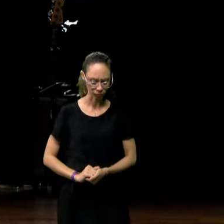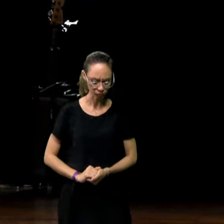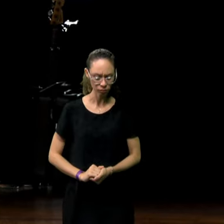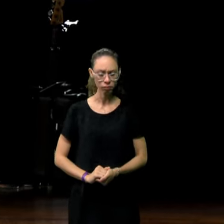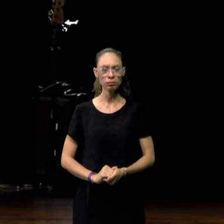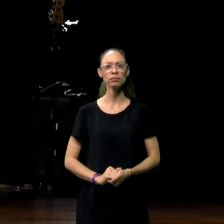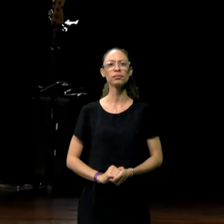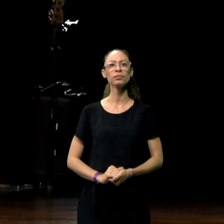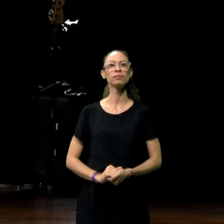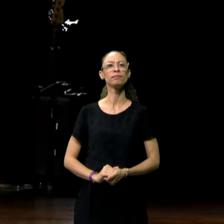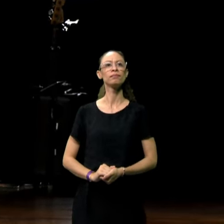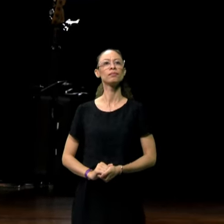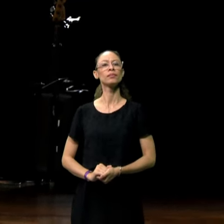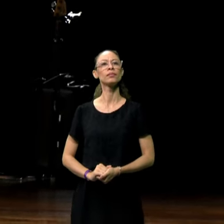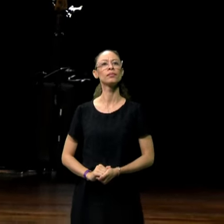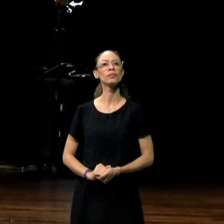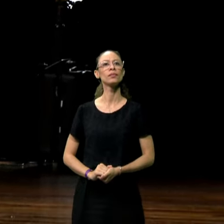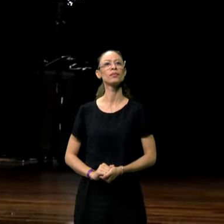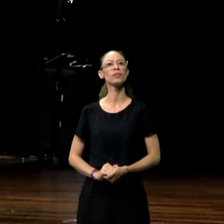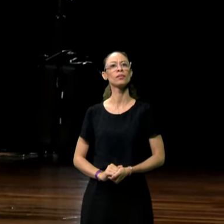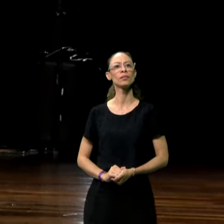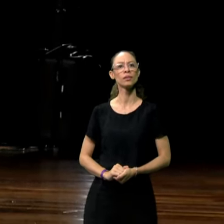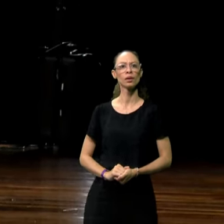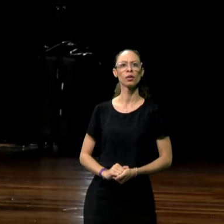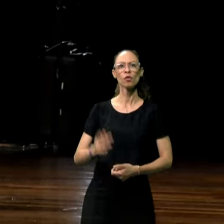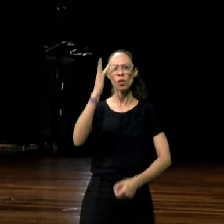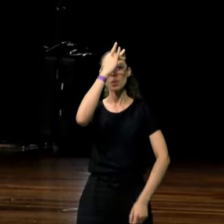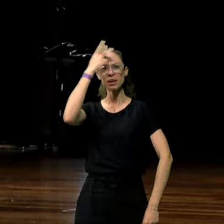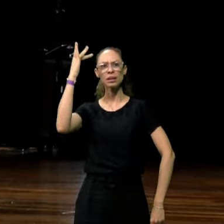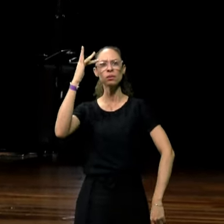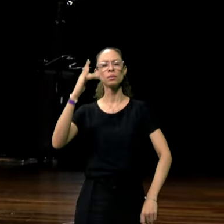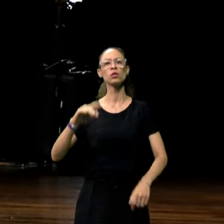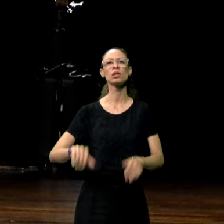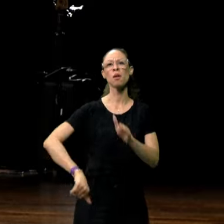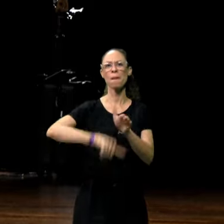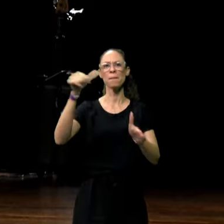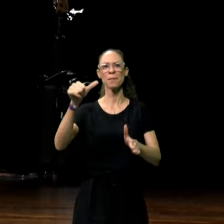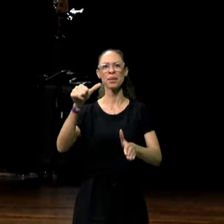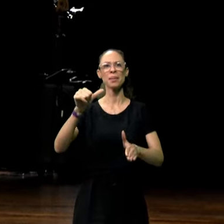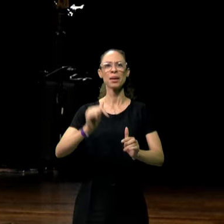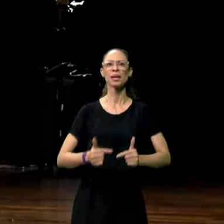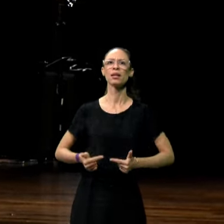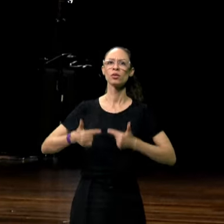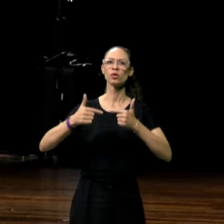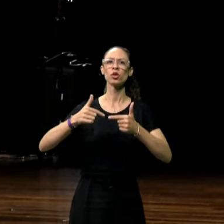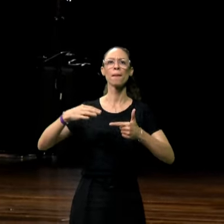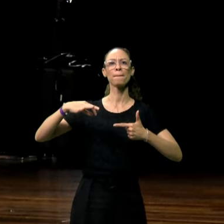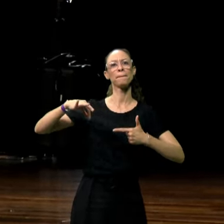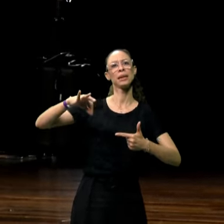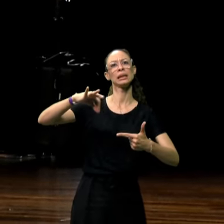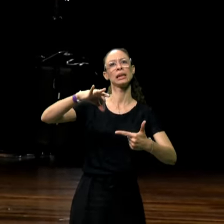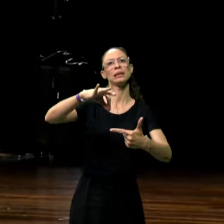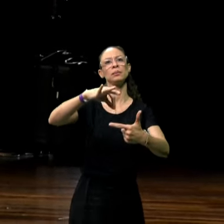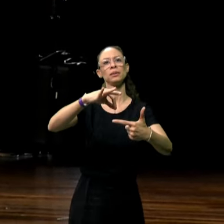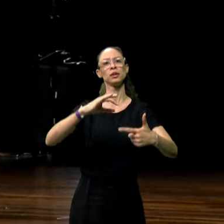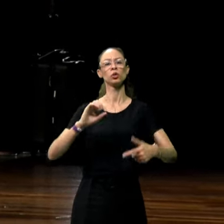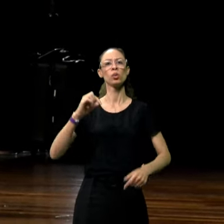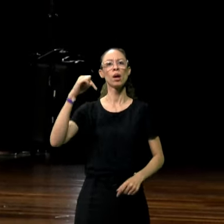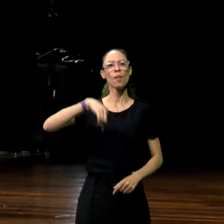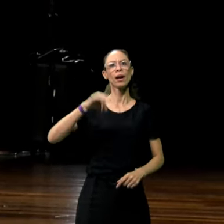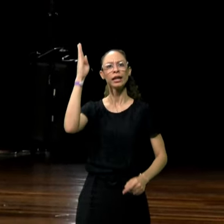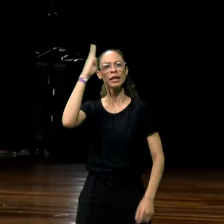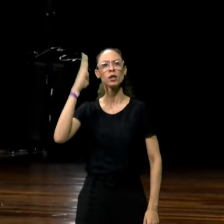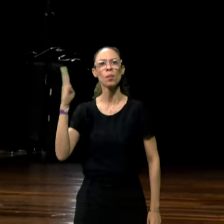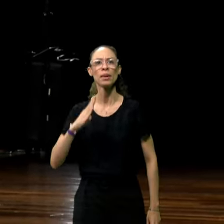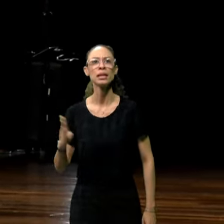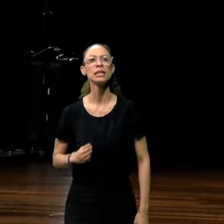que foi uma das maiores pioneiras da batalha espiritual no Brasil. Então o legado desta casa é a guerra. Se sacuda